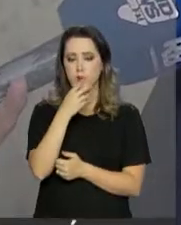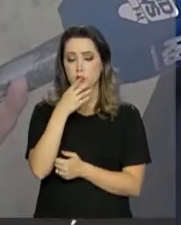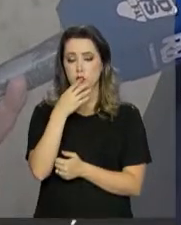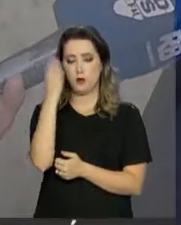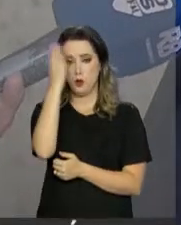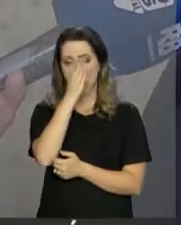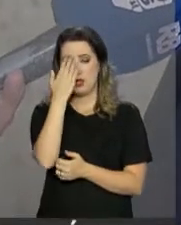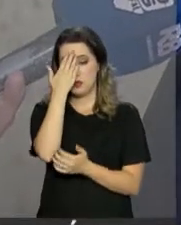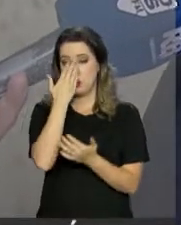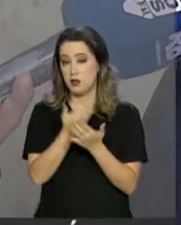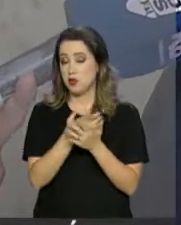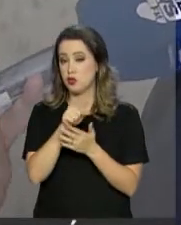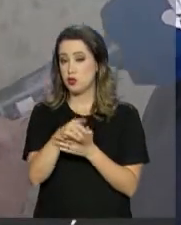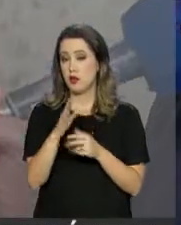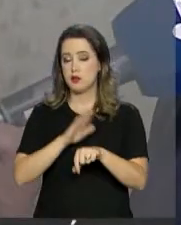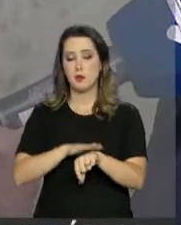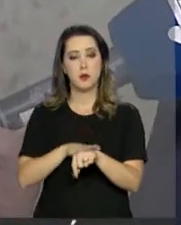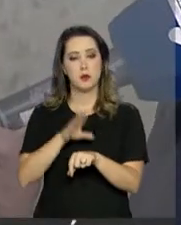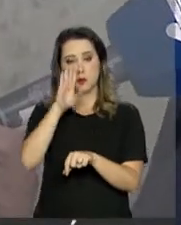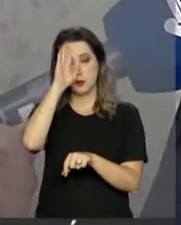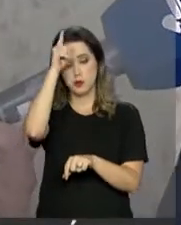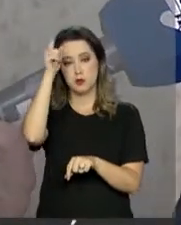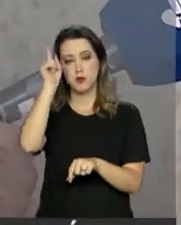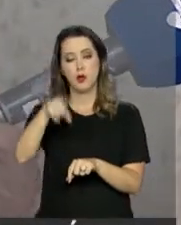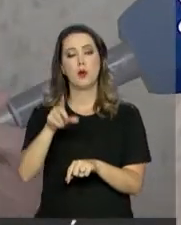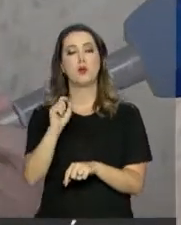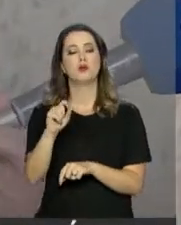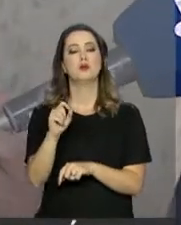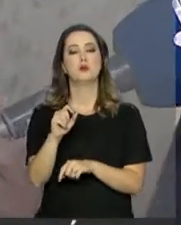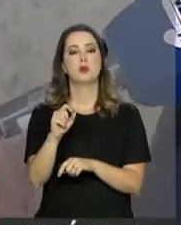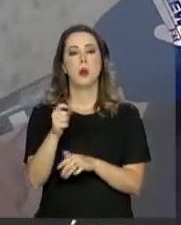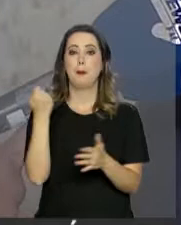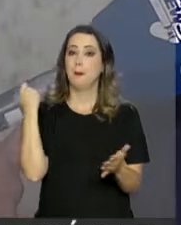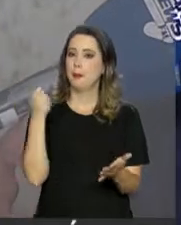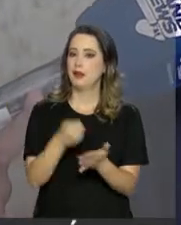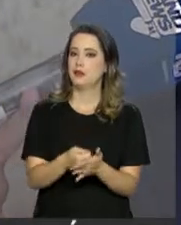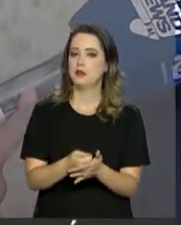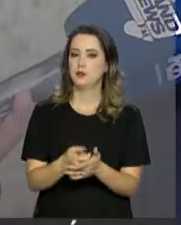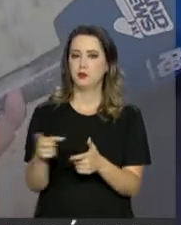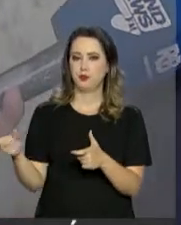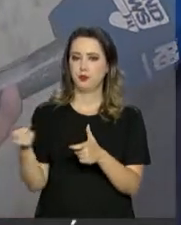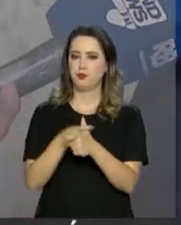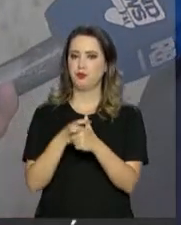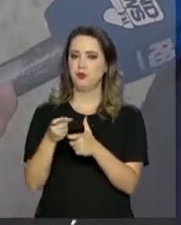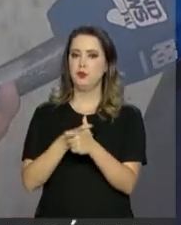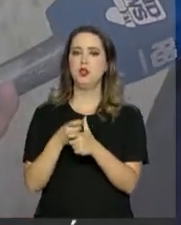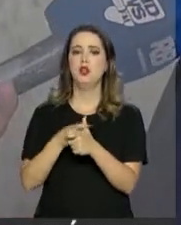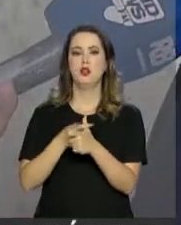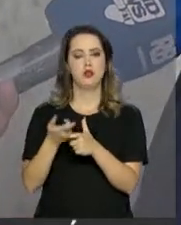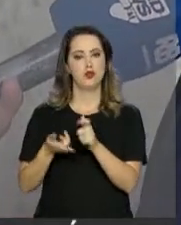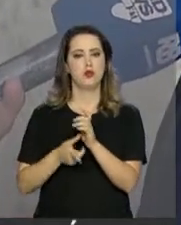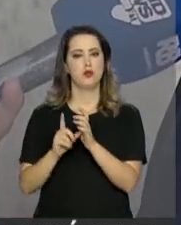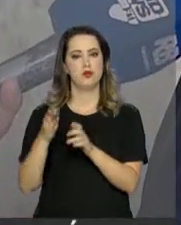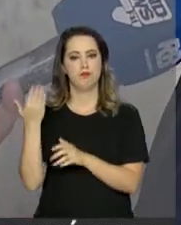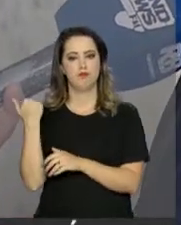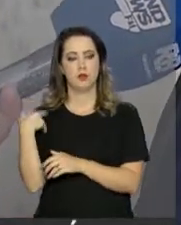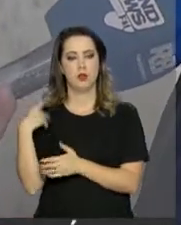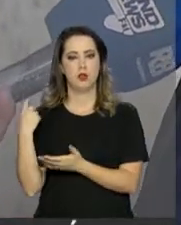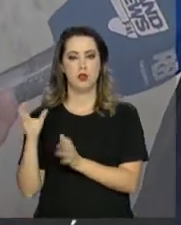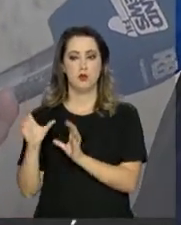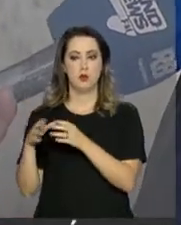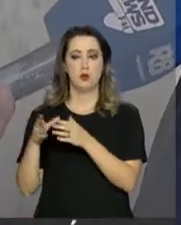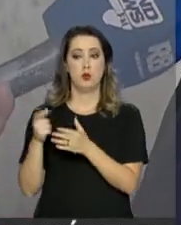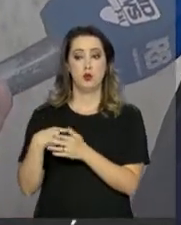neste momento principal era honrar vos o compromisso estabelecido pelo nosso fundo